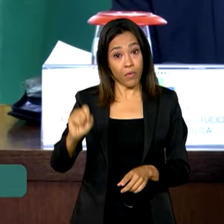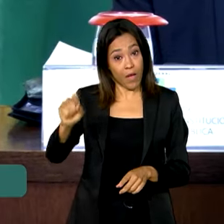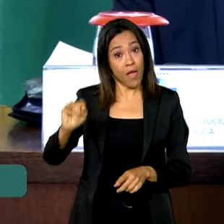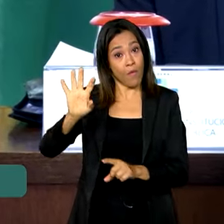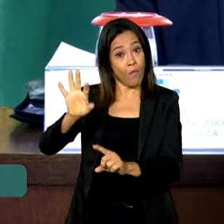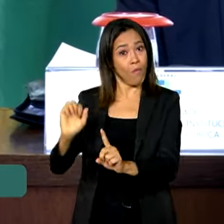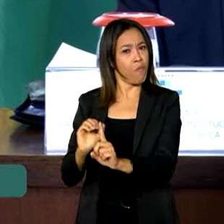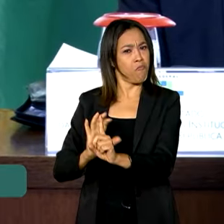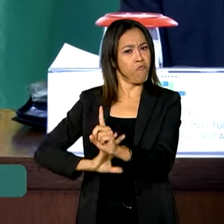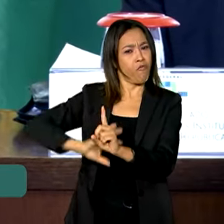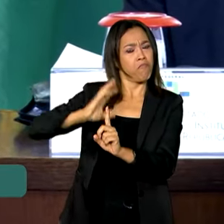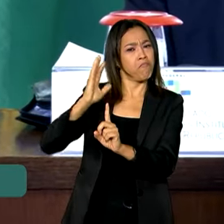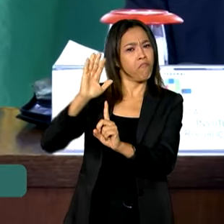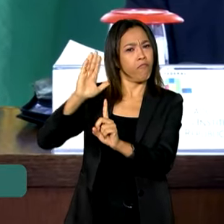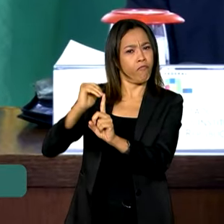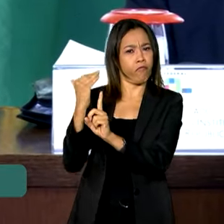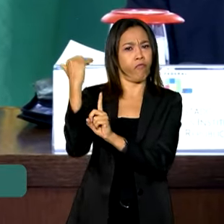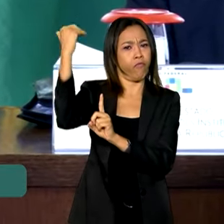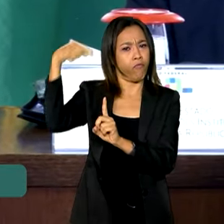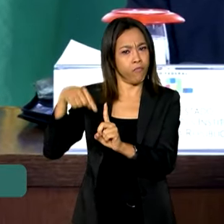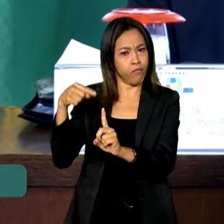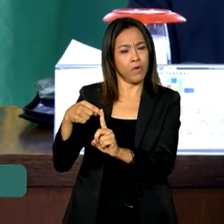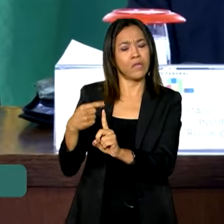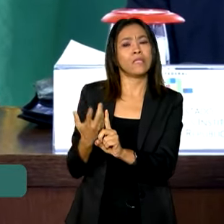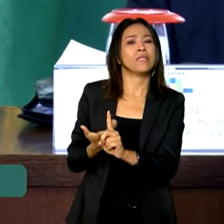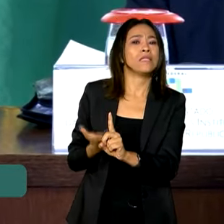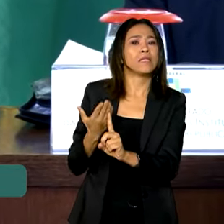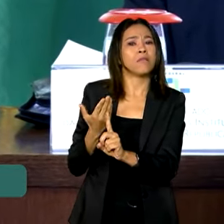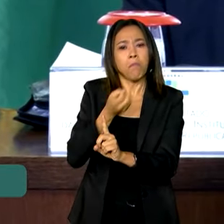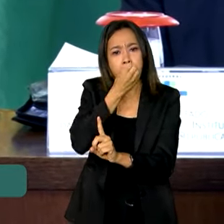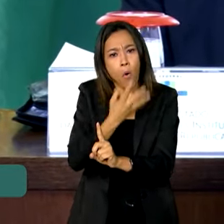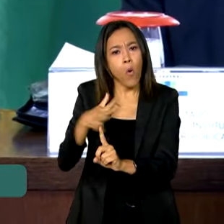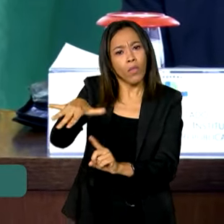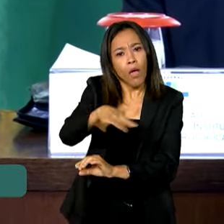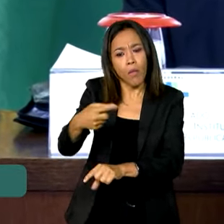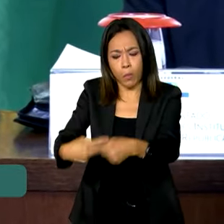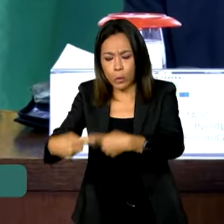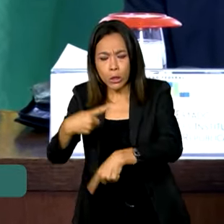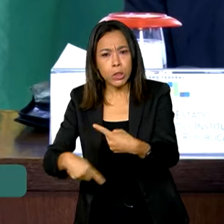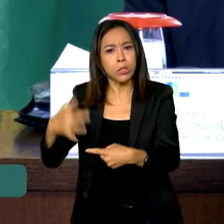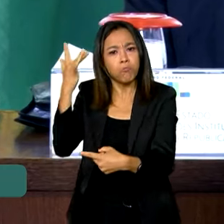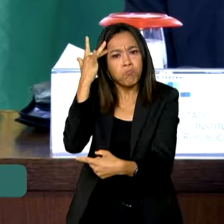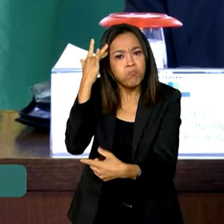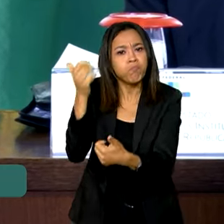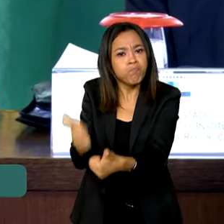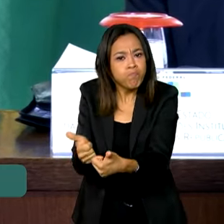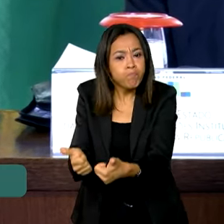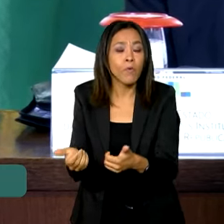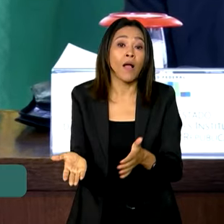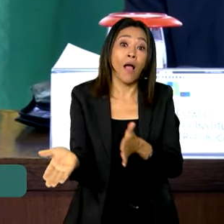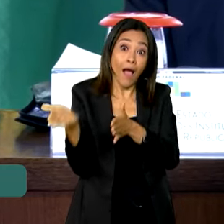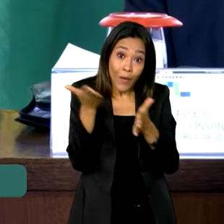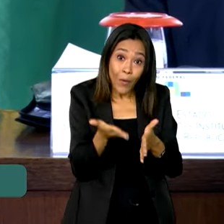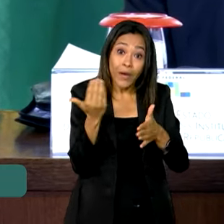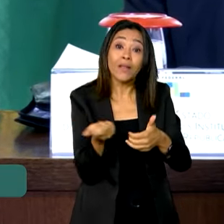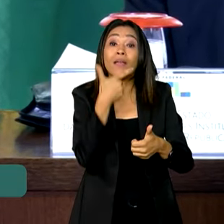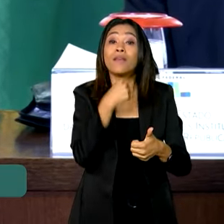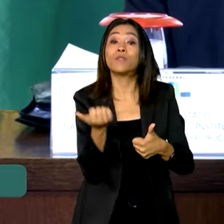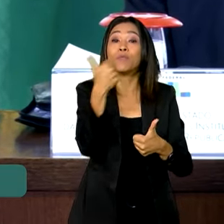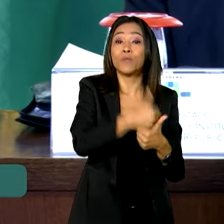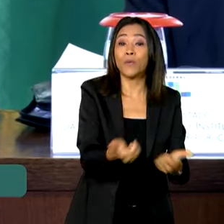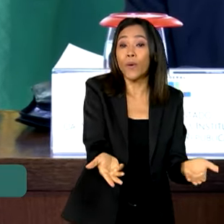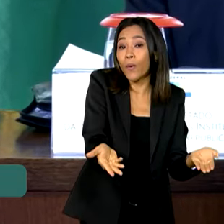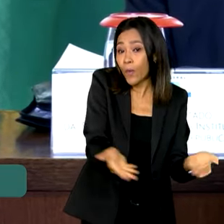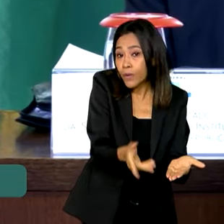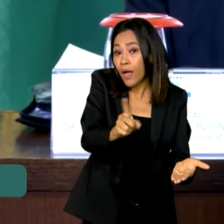política brilhante que foi muito nova, mas que na verdade não foi, porque ela está sendo exercida pelos filhos,